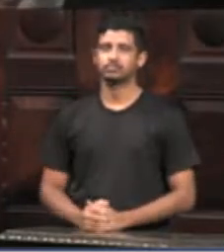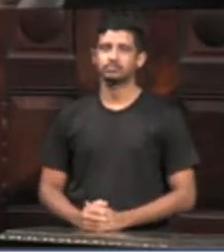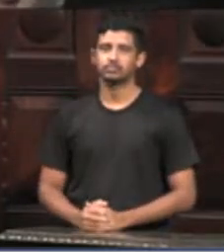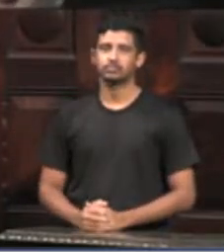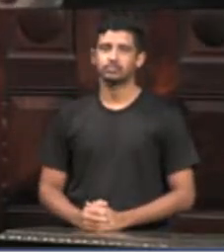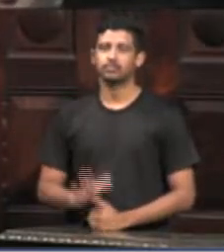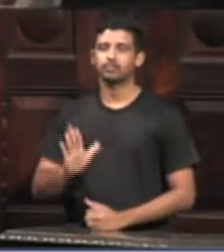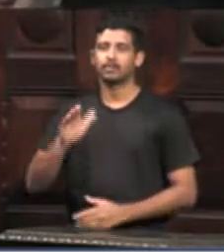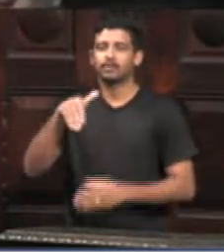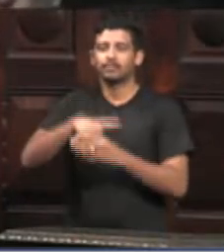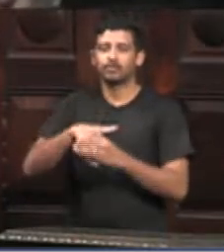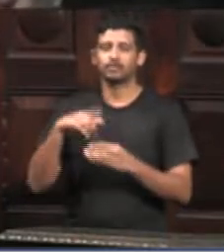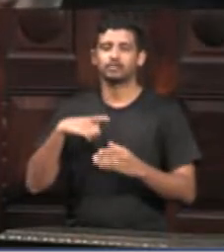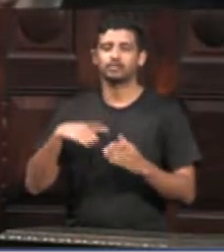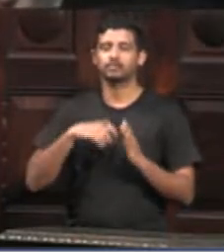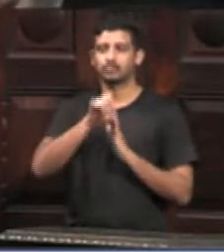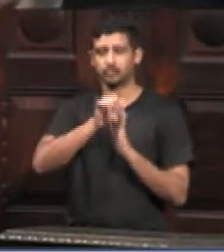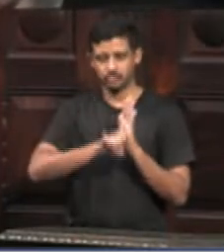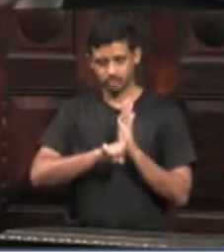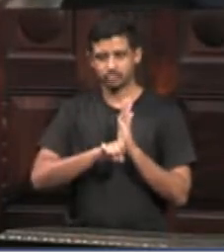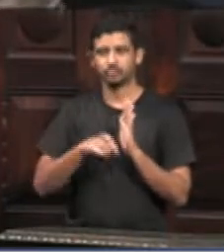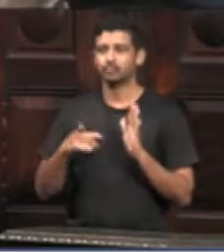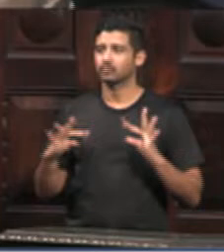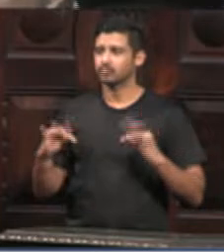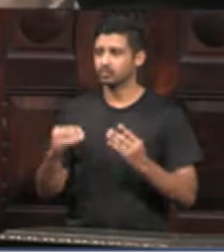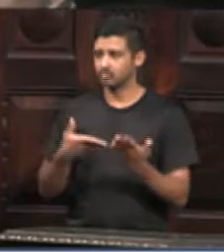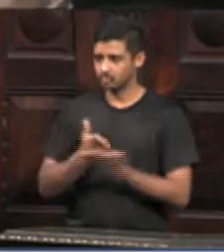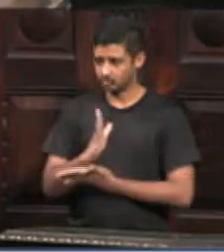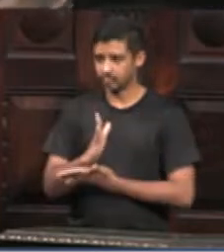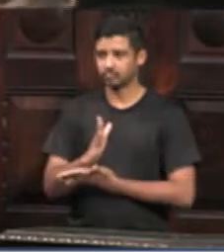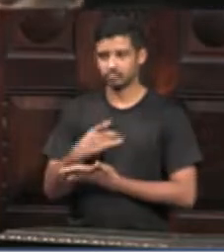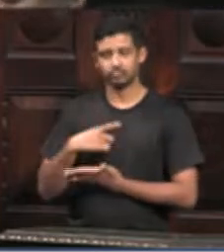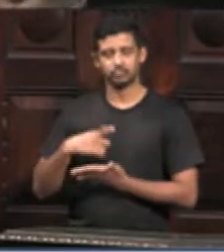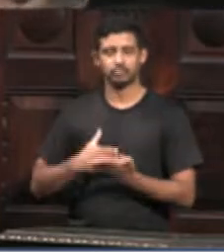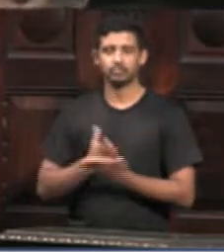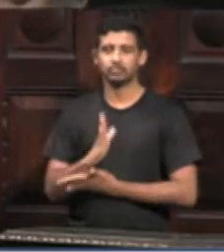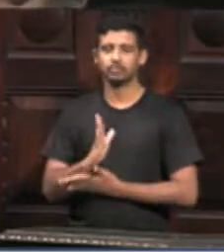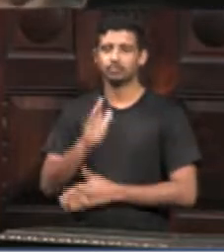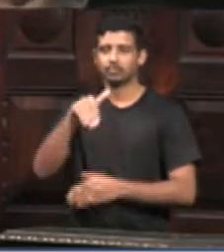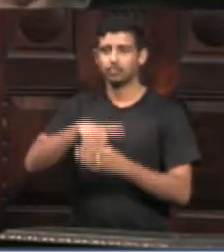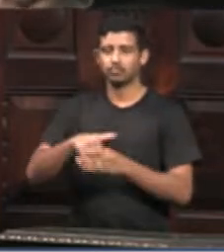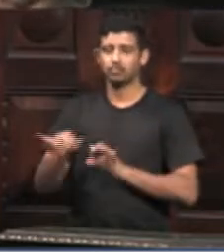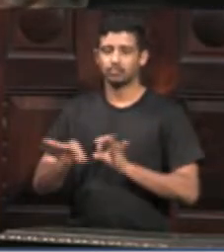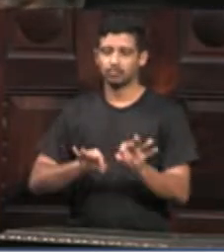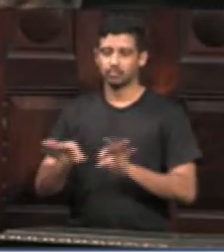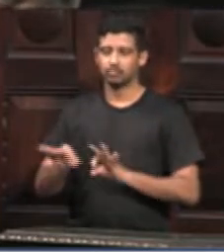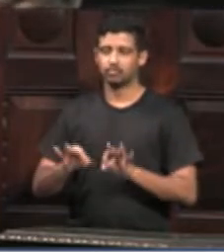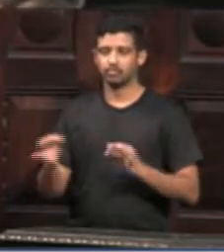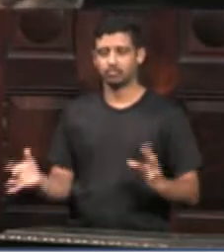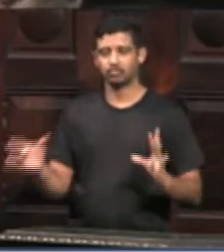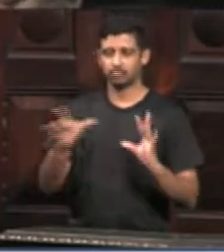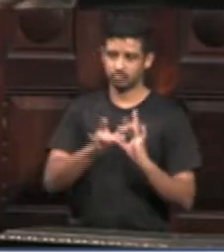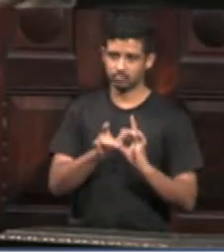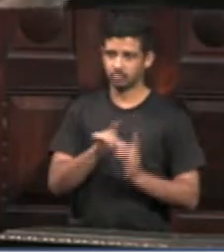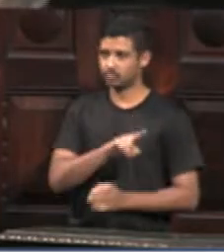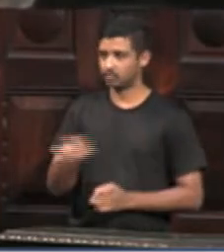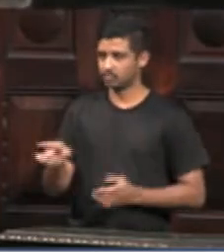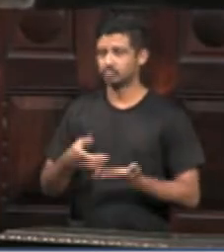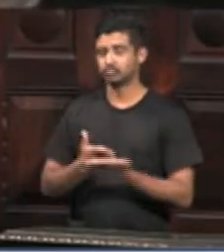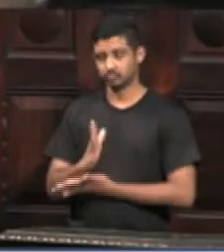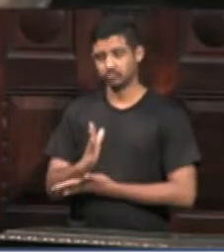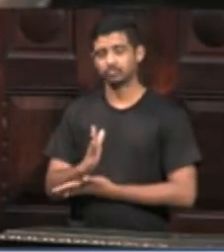Em votação, a emenda de redação. Os senhores que aprovam nessa comissão, aprovado. Em votação, o projeto assim emendado. Os senhores que aprovam nessa